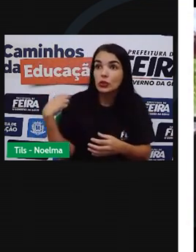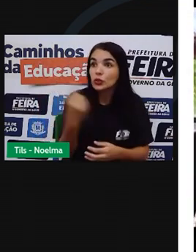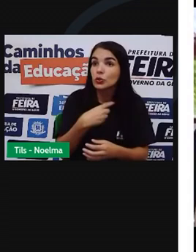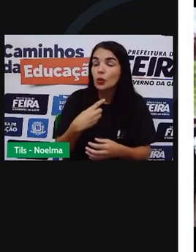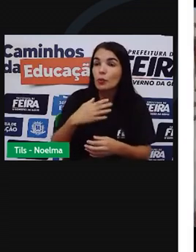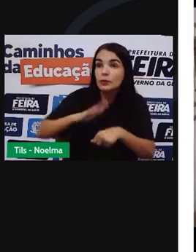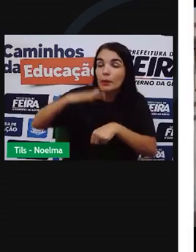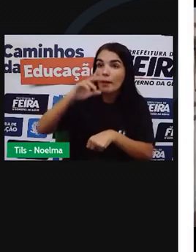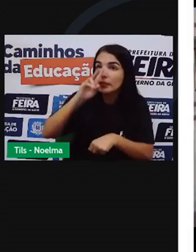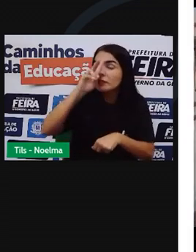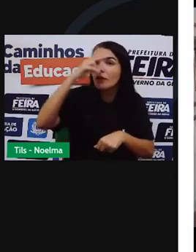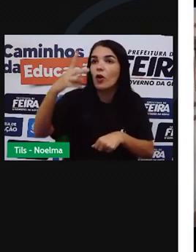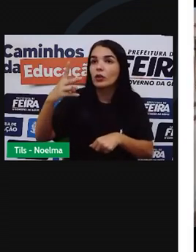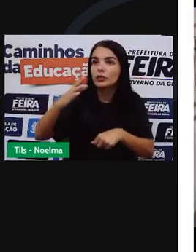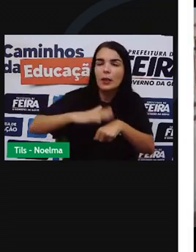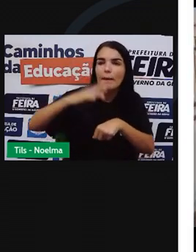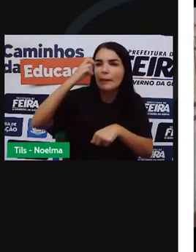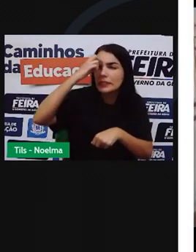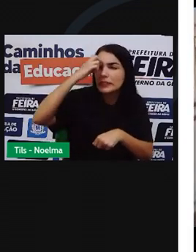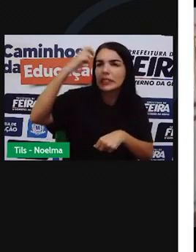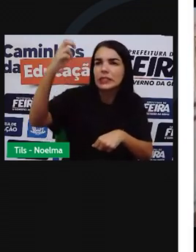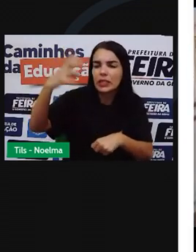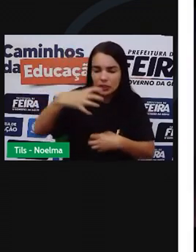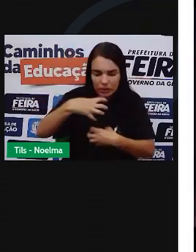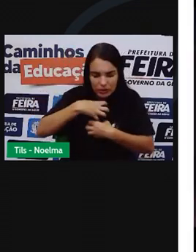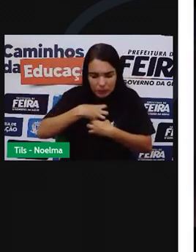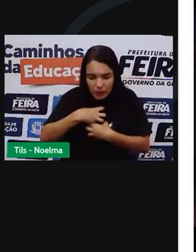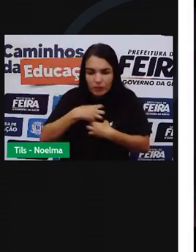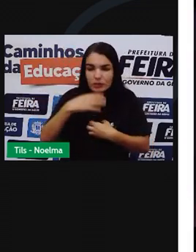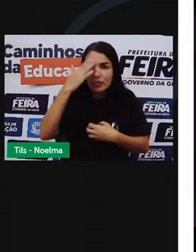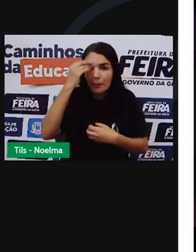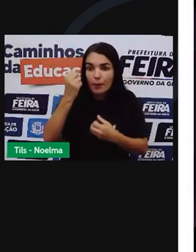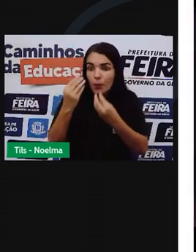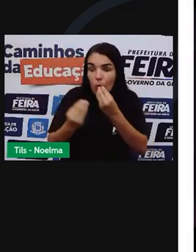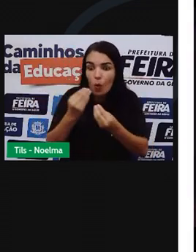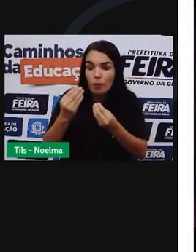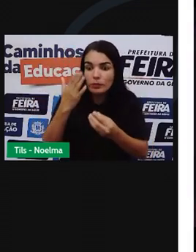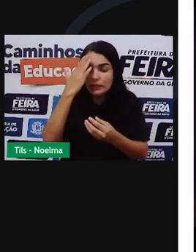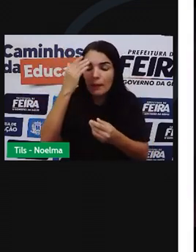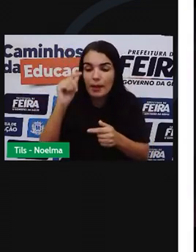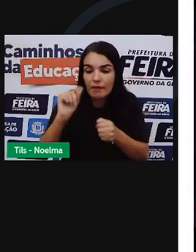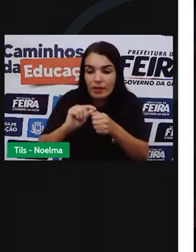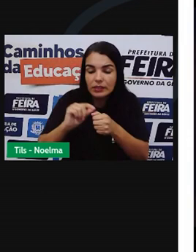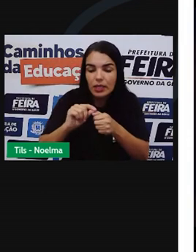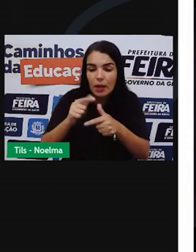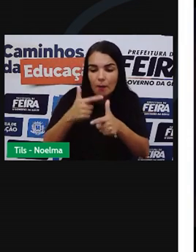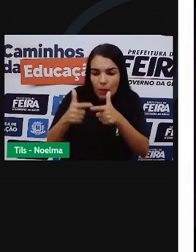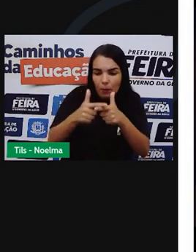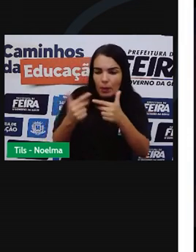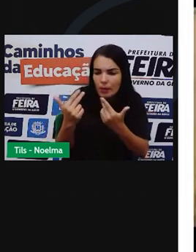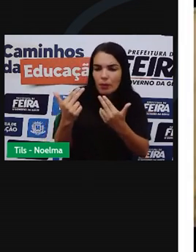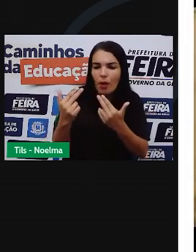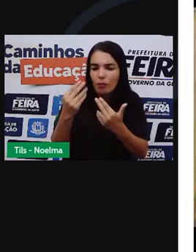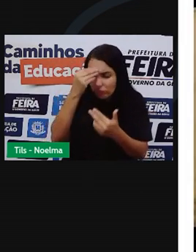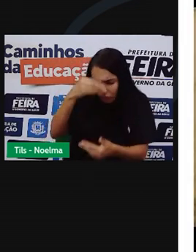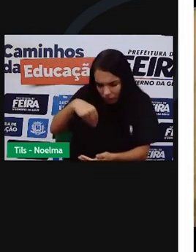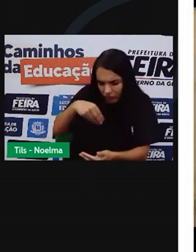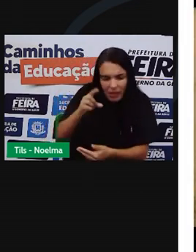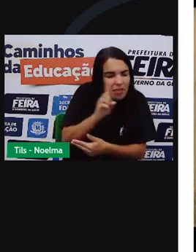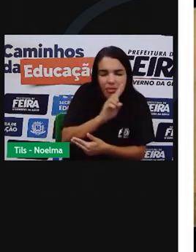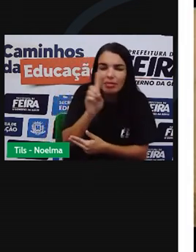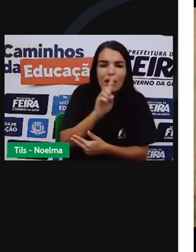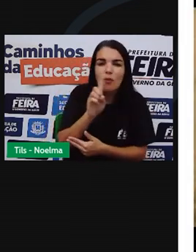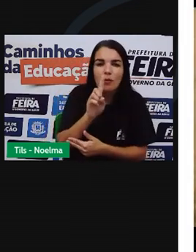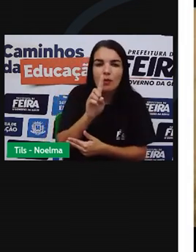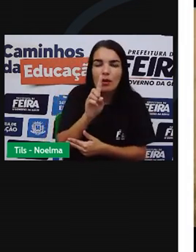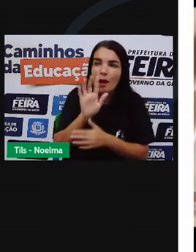mais resilientes. E se o mundo passar por problemas como esse em outro momento, não desanimaremos.